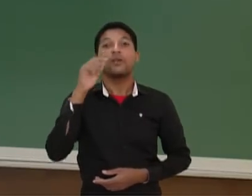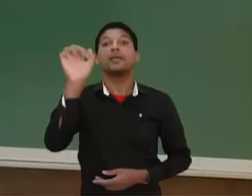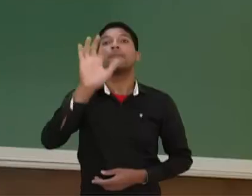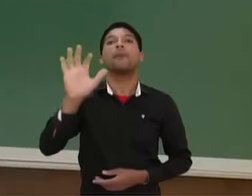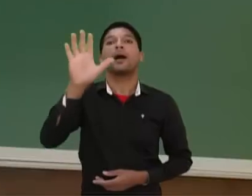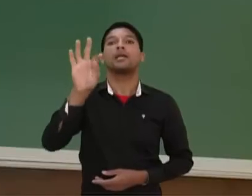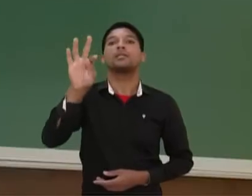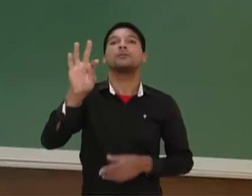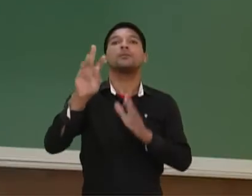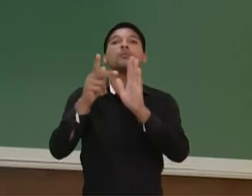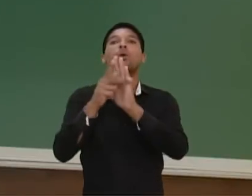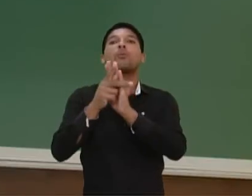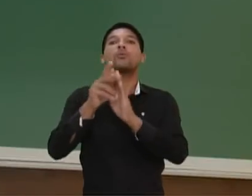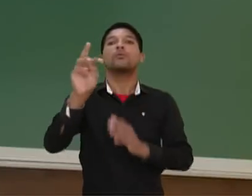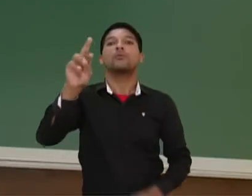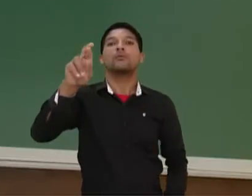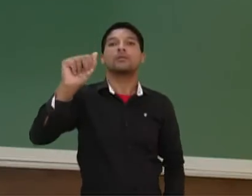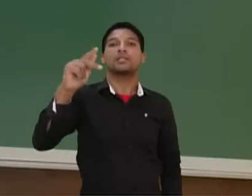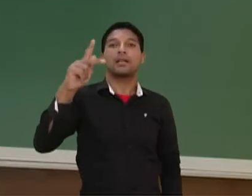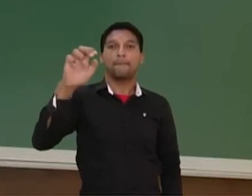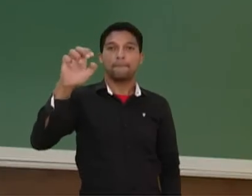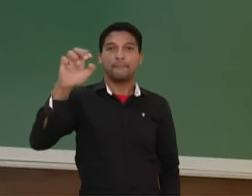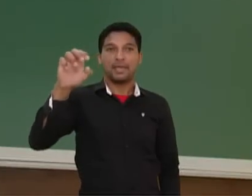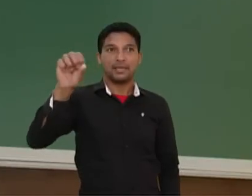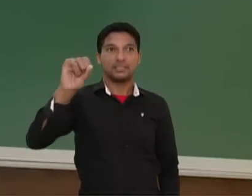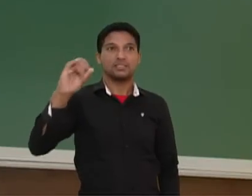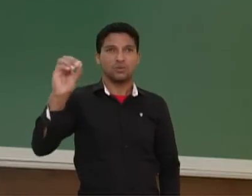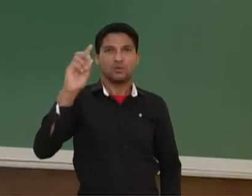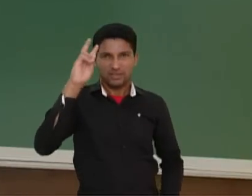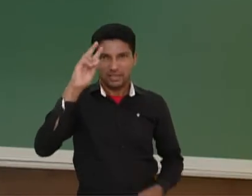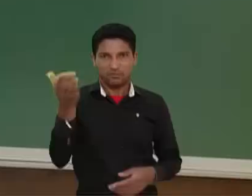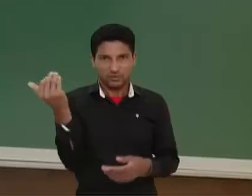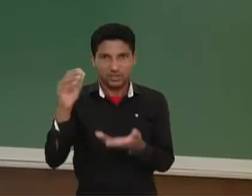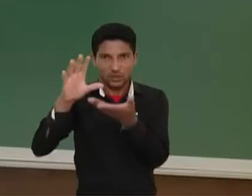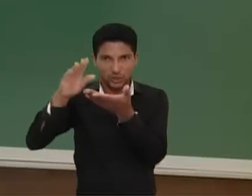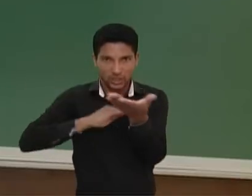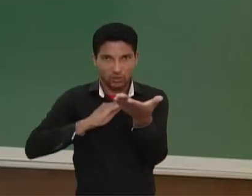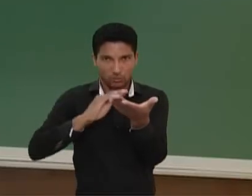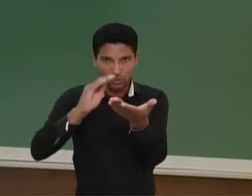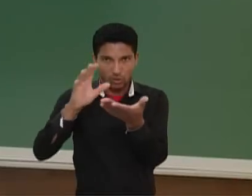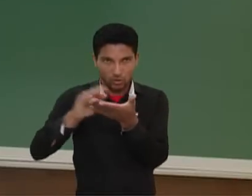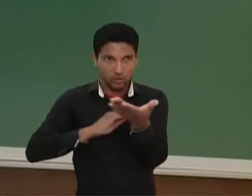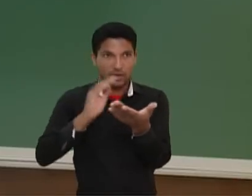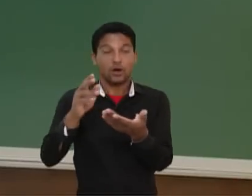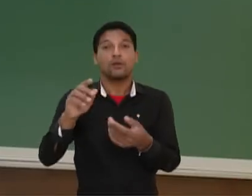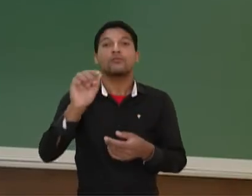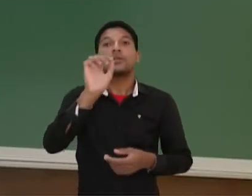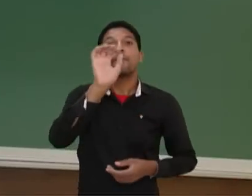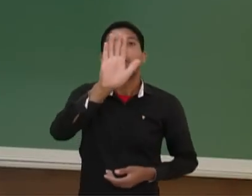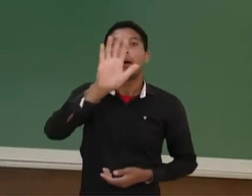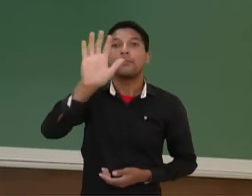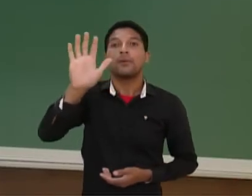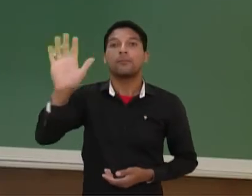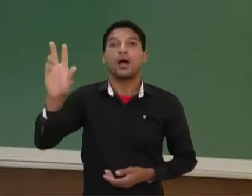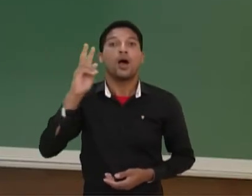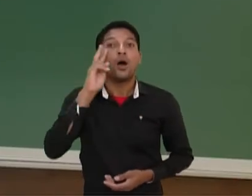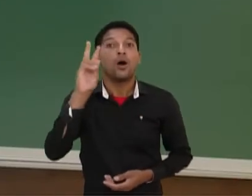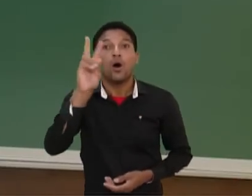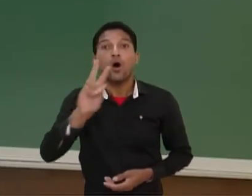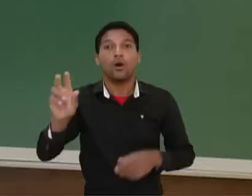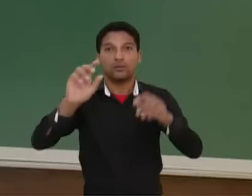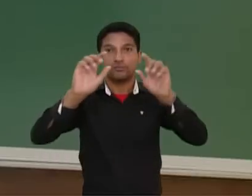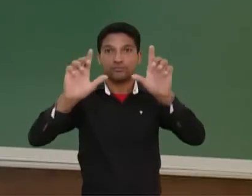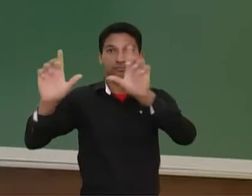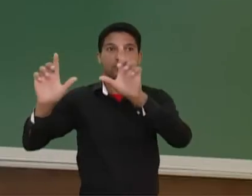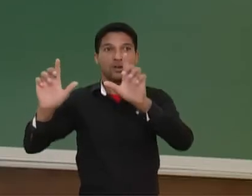agora, do trapézio isósceles, do trapézio escaleno, do trapézio retângulo, eu quero que você olhe para as figuras, para a informação que cada